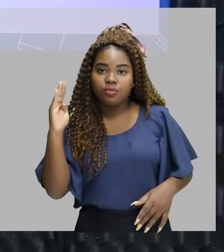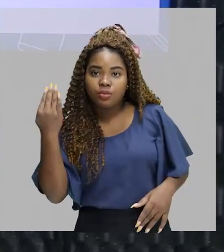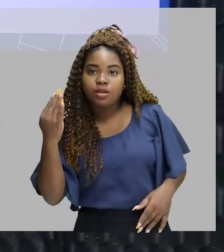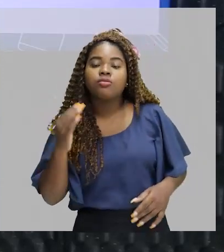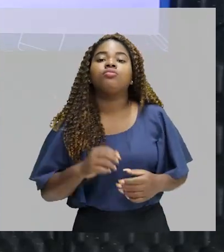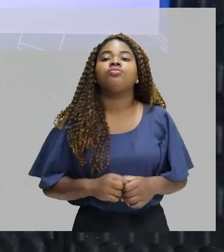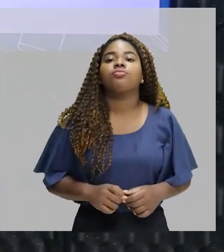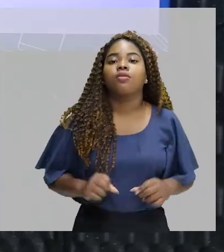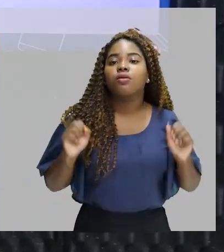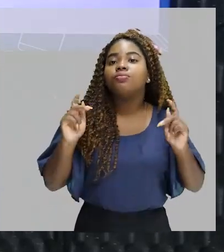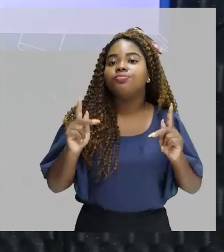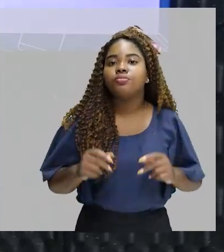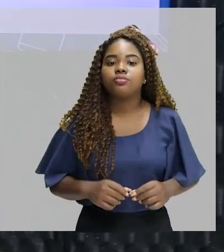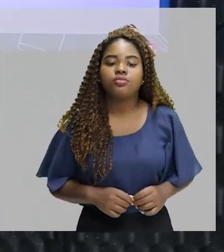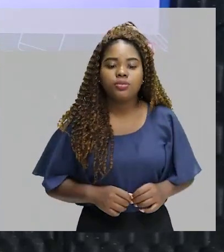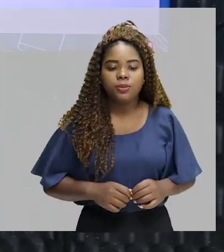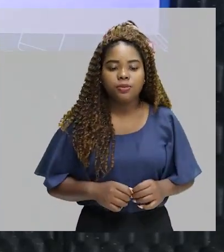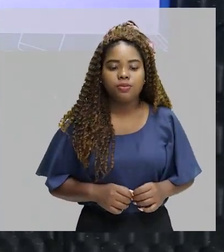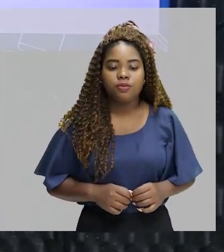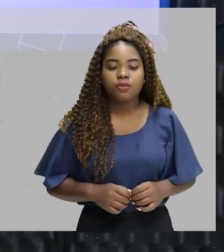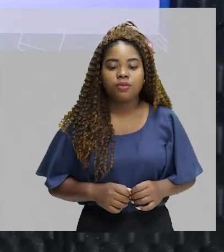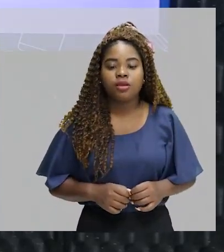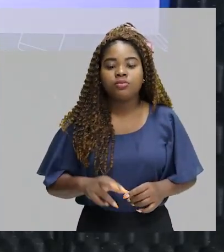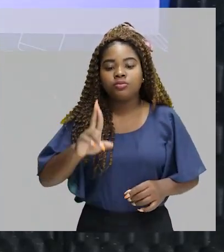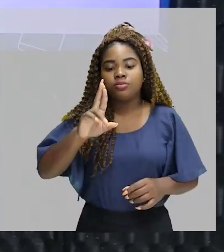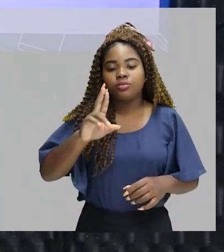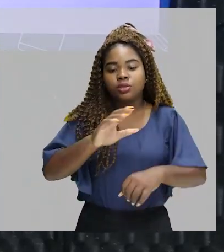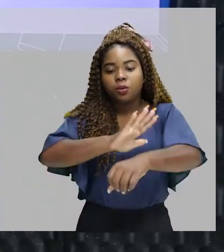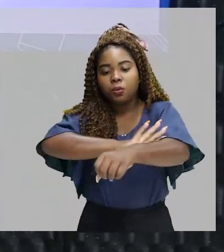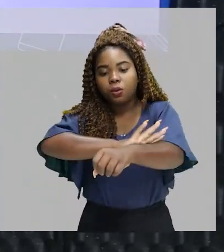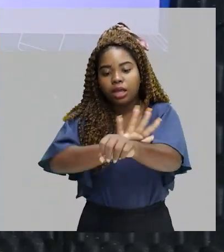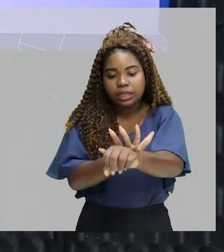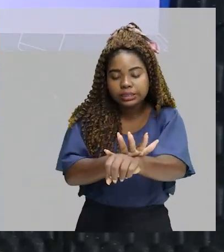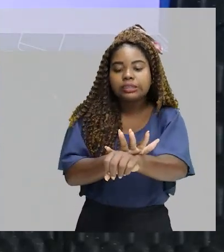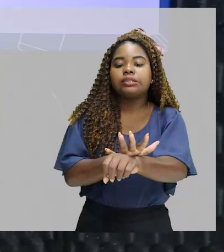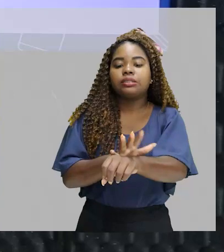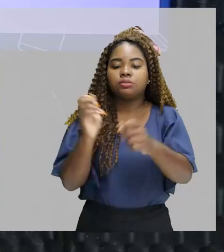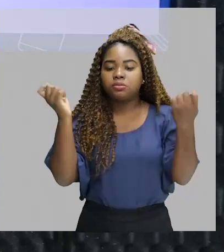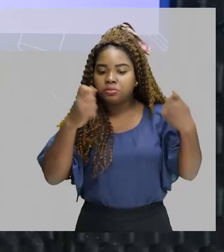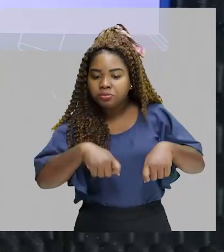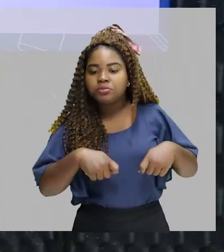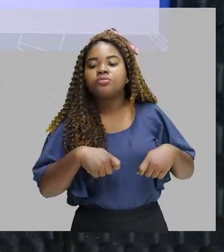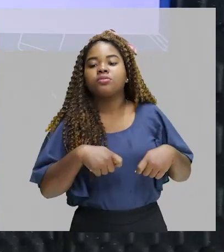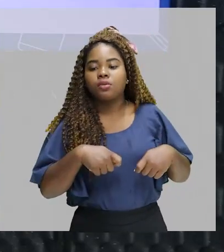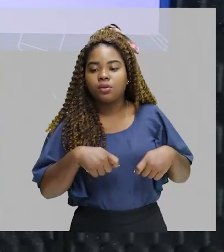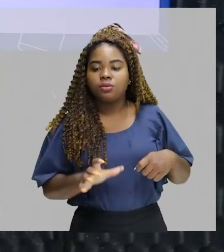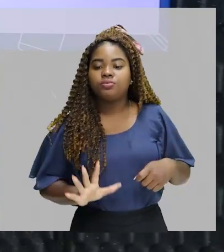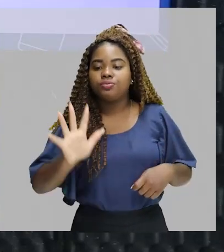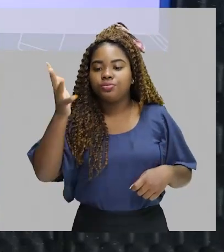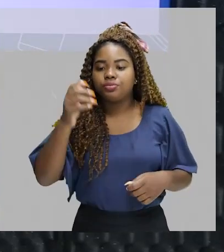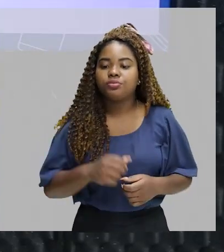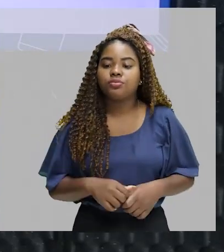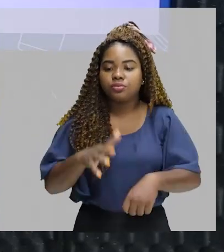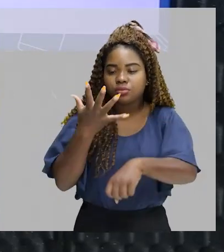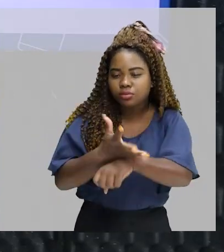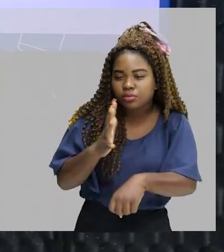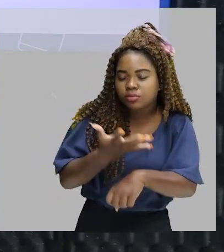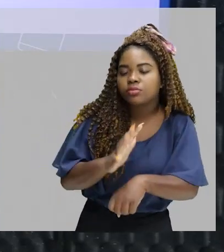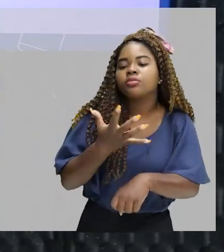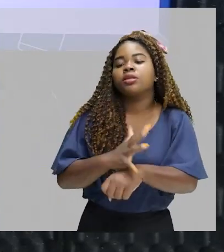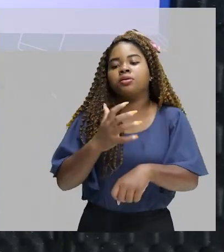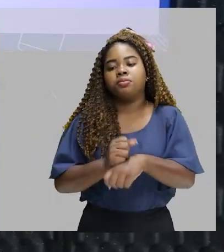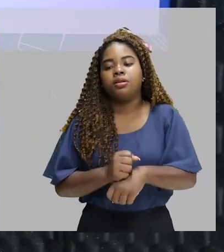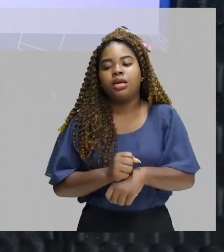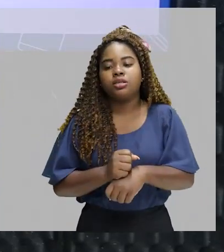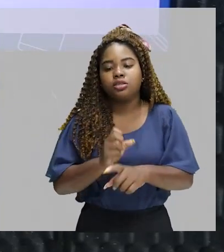fenotípicos. Ele, o racismo, pode assumir a forma de ações, práticas, crenças sociais ou